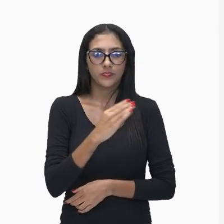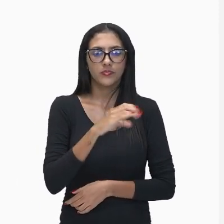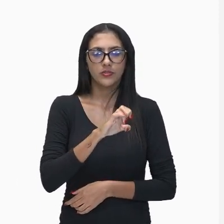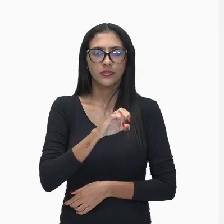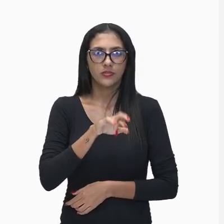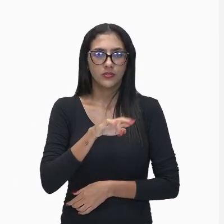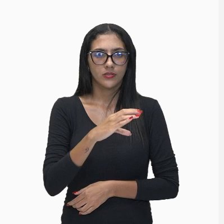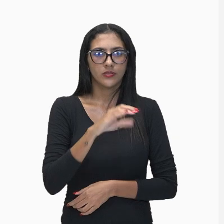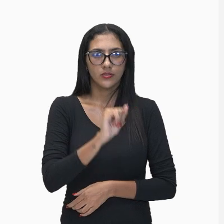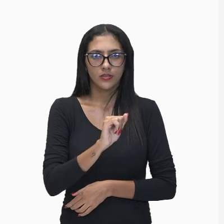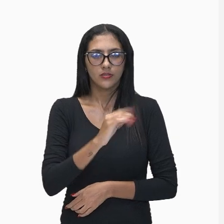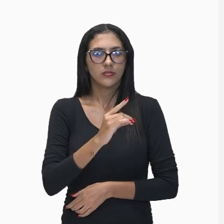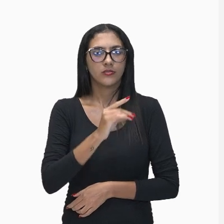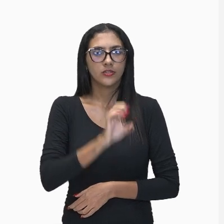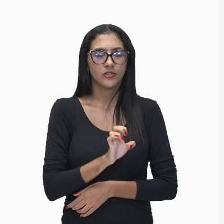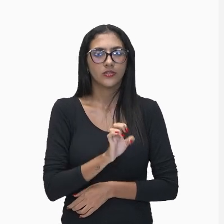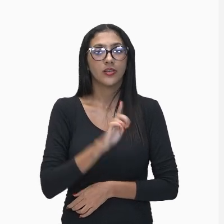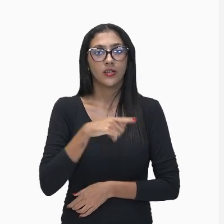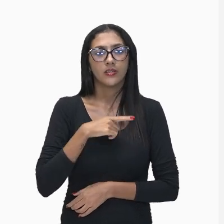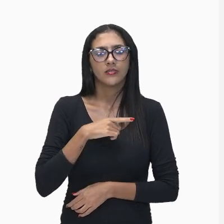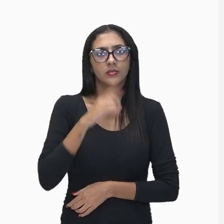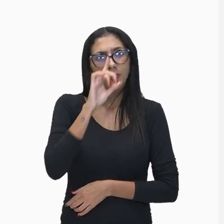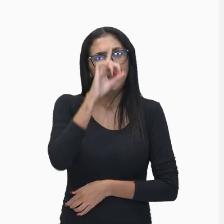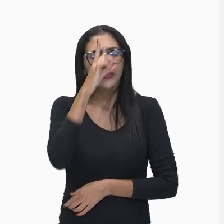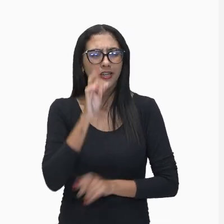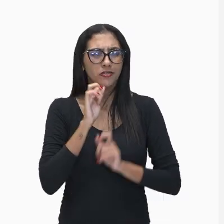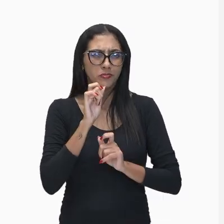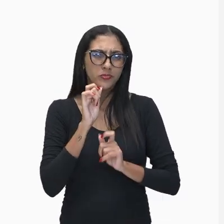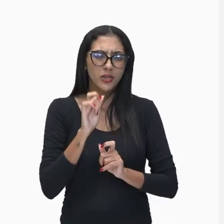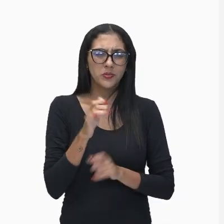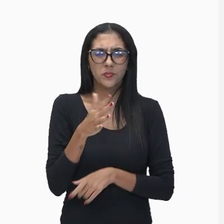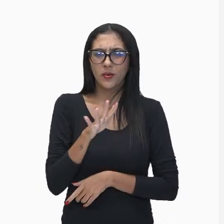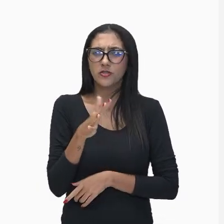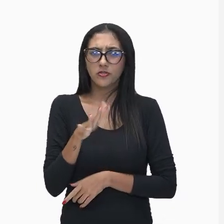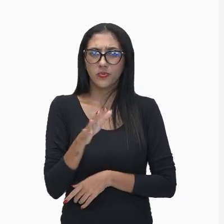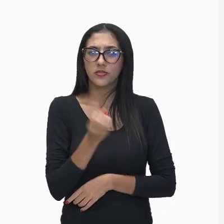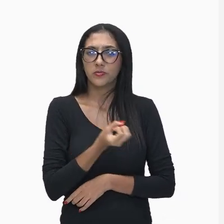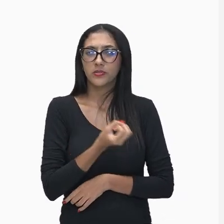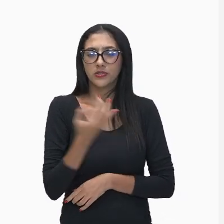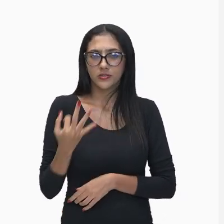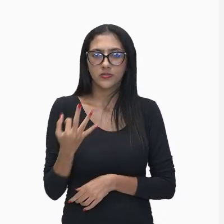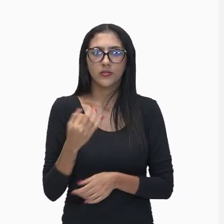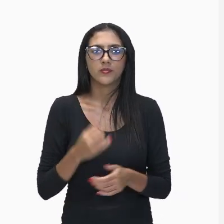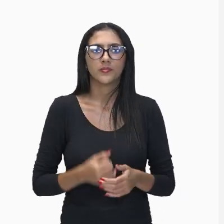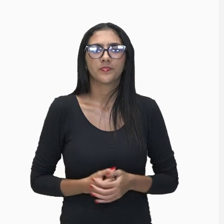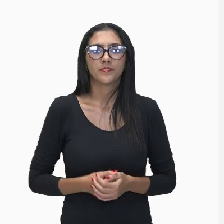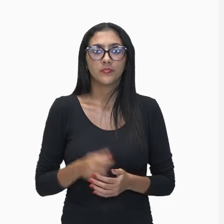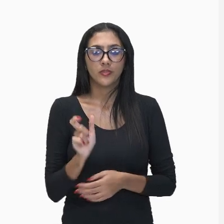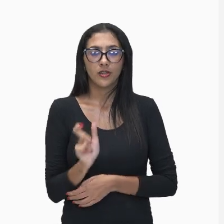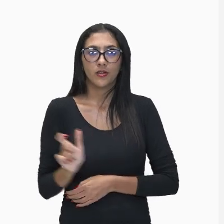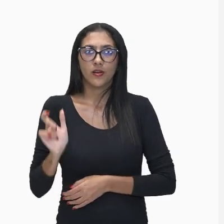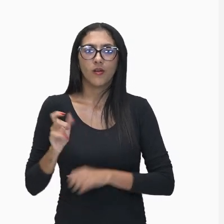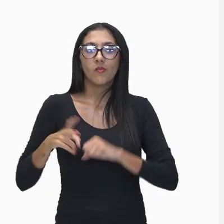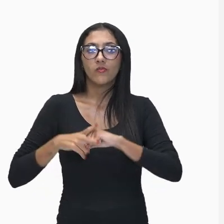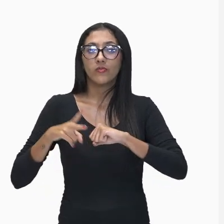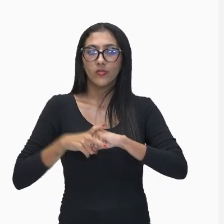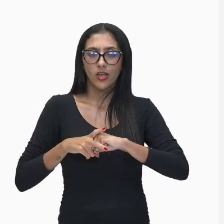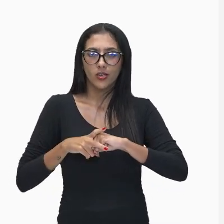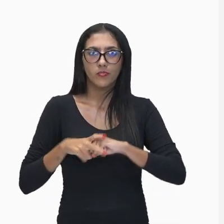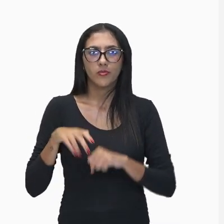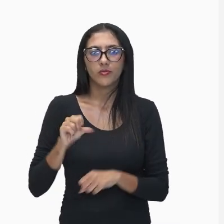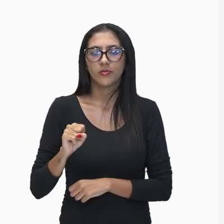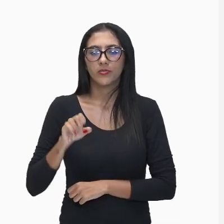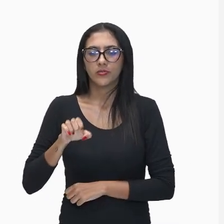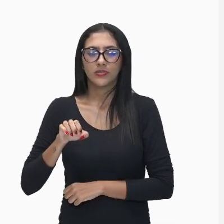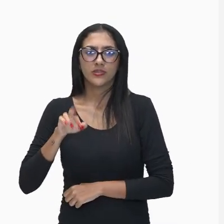de, que traz para a gente uma ideia aproximada presente aí, e o verbo, na sua forma serão, o verbo ser, no plural.